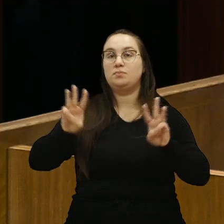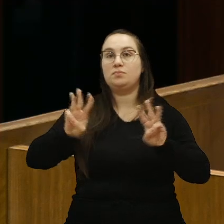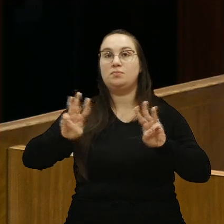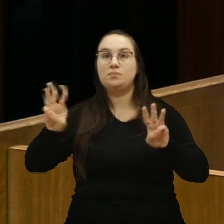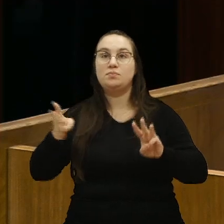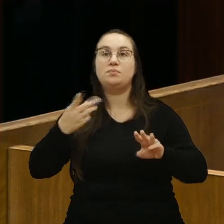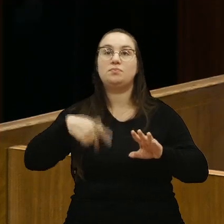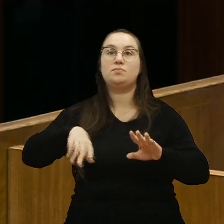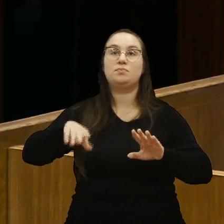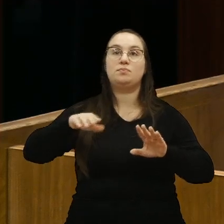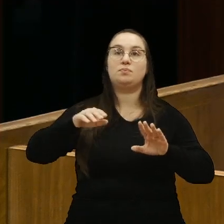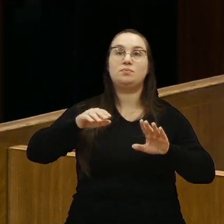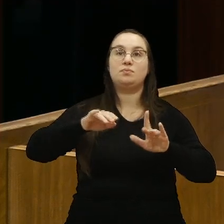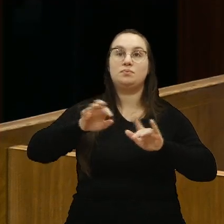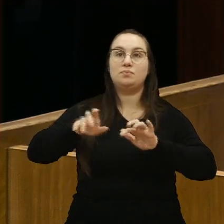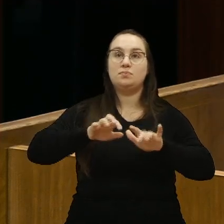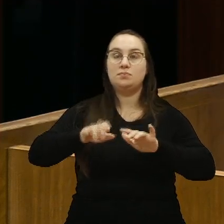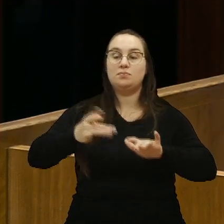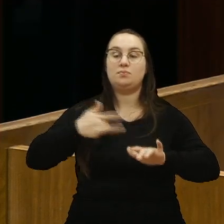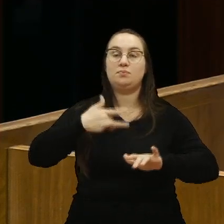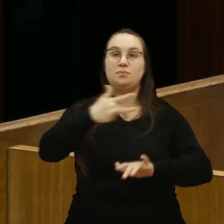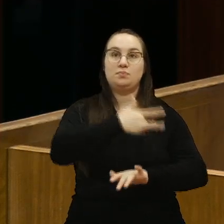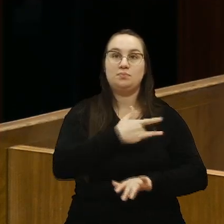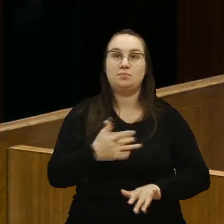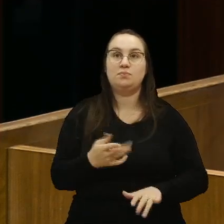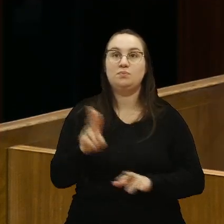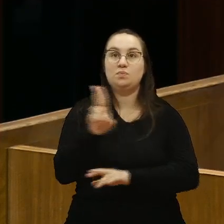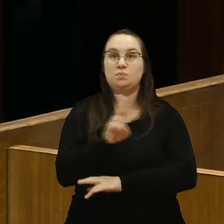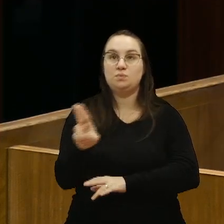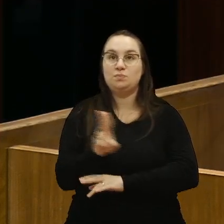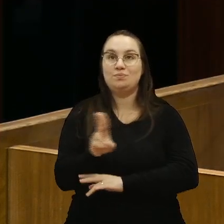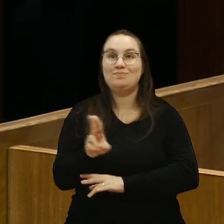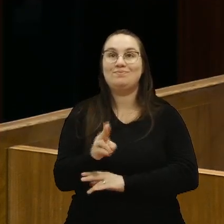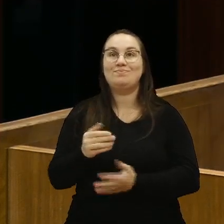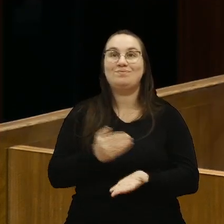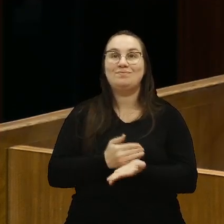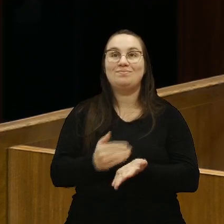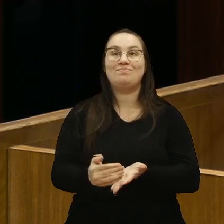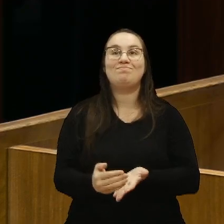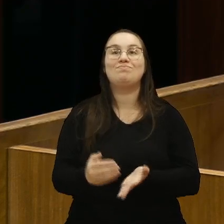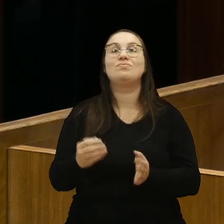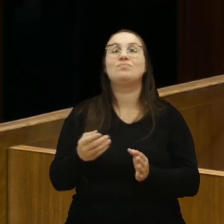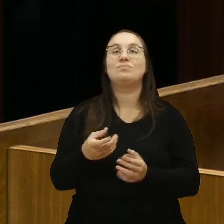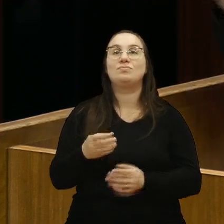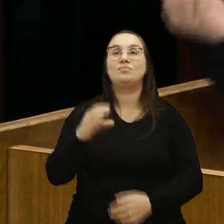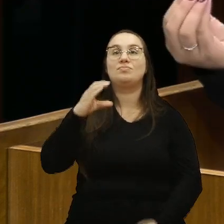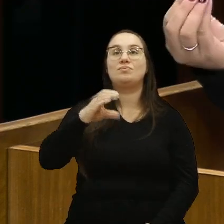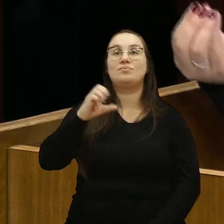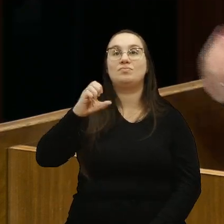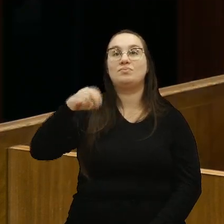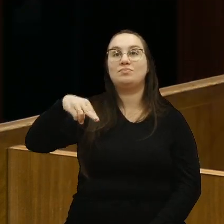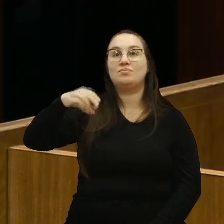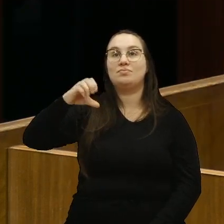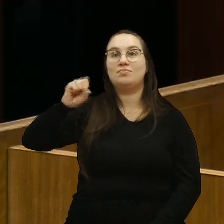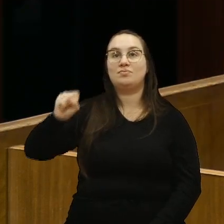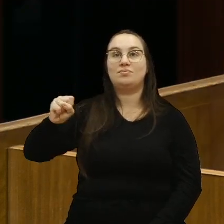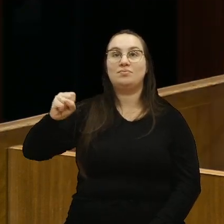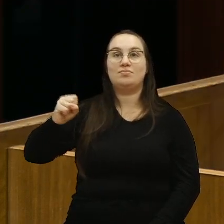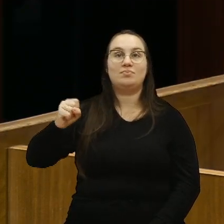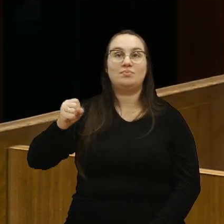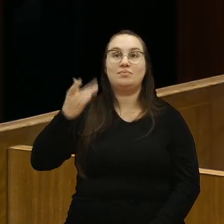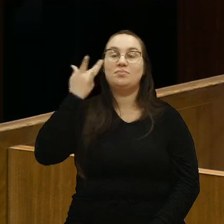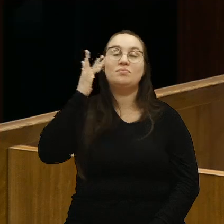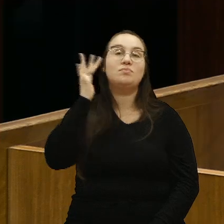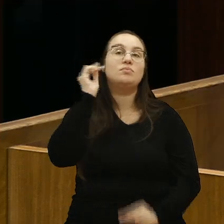entra na parte lá da saúde. Ela coloca o nome dela, já começa que tem a parte do CNS, que a pessoa normalmente, às vezes,